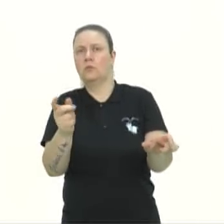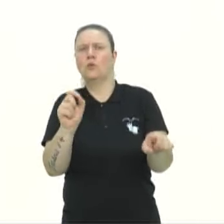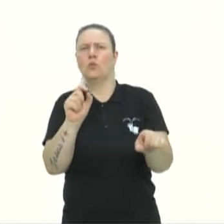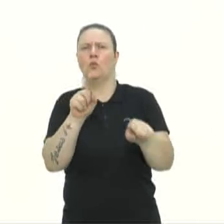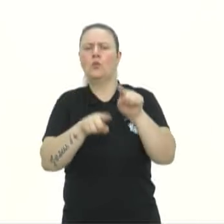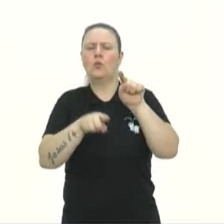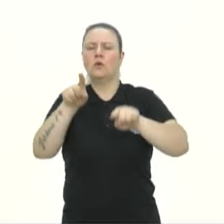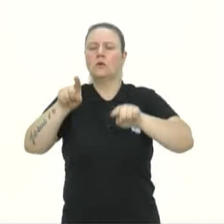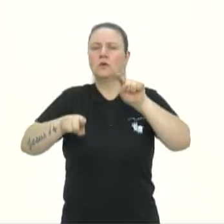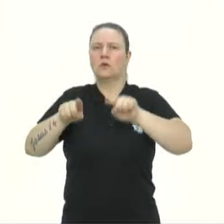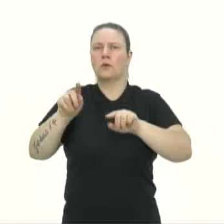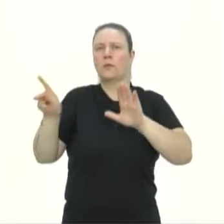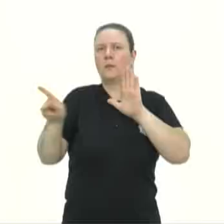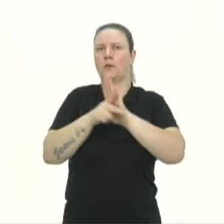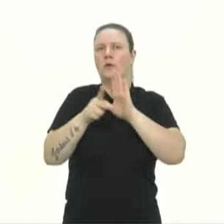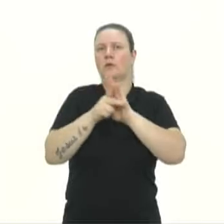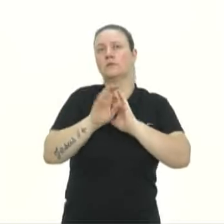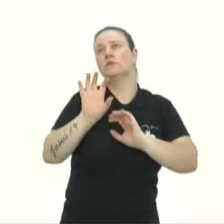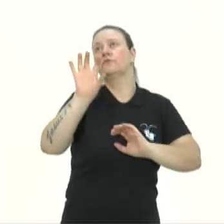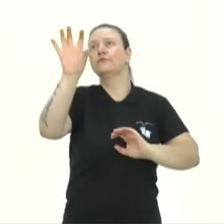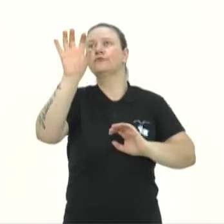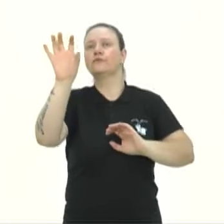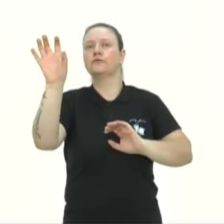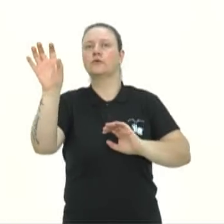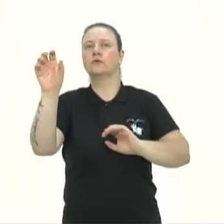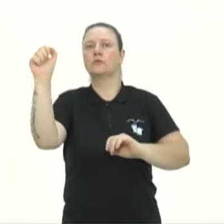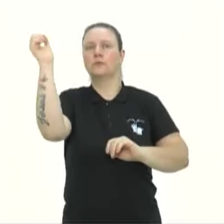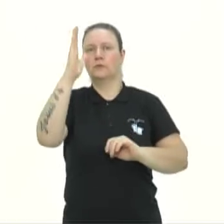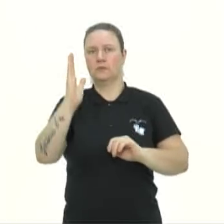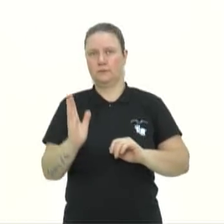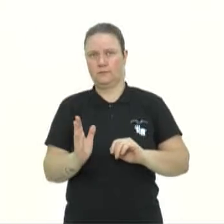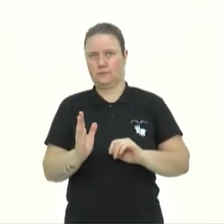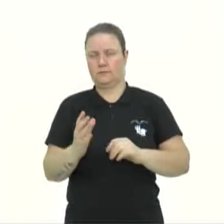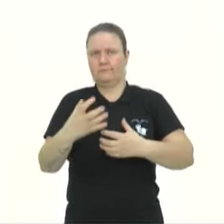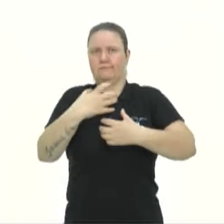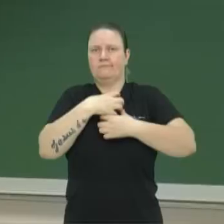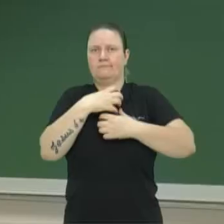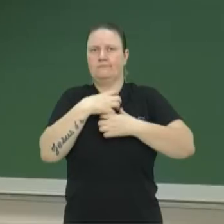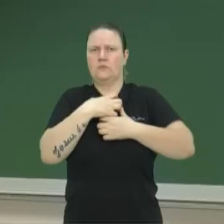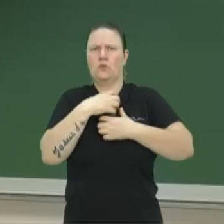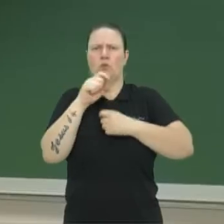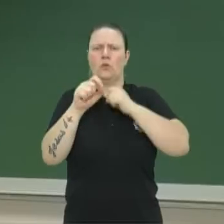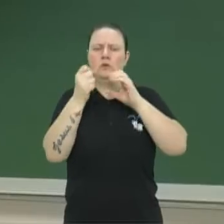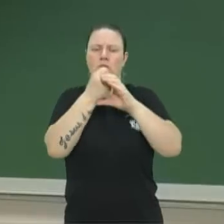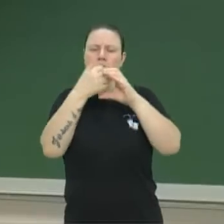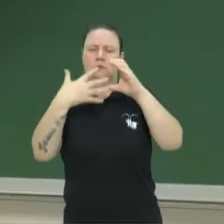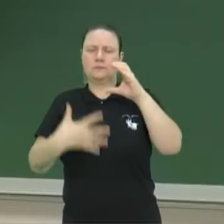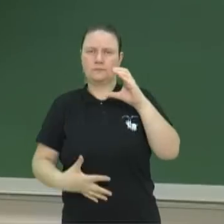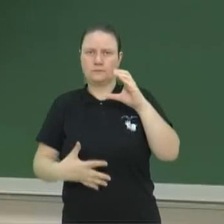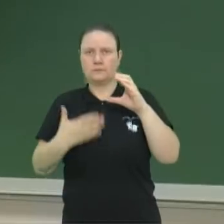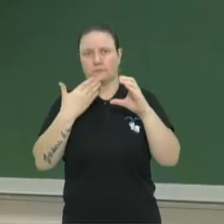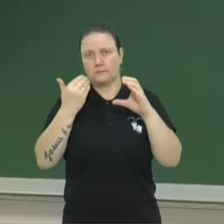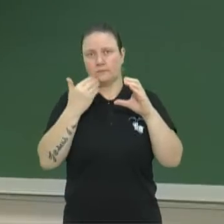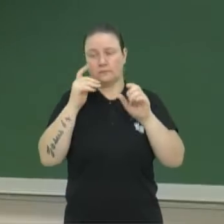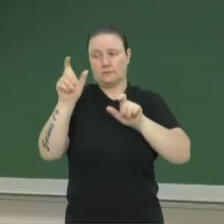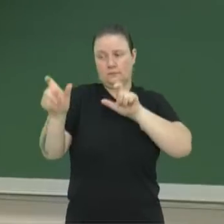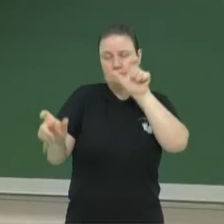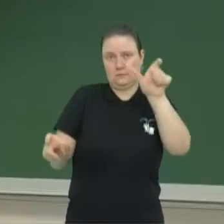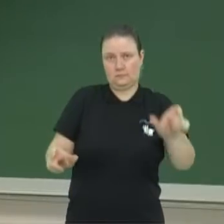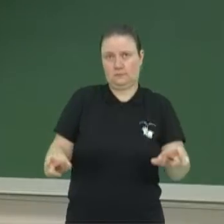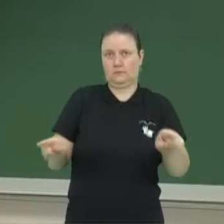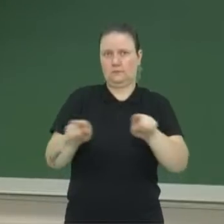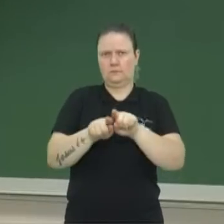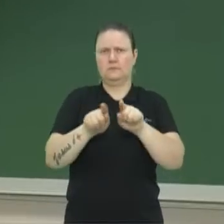variedade regional do português brasileiro. O efeito de sentido, ele caracteriza melhor esses personagens e